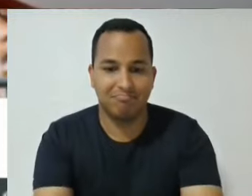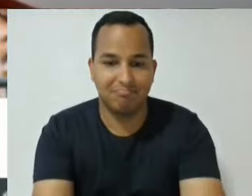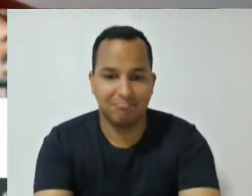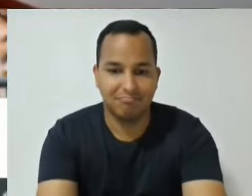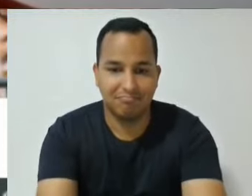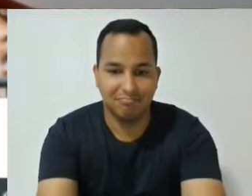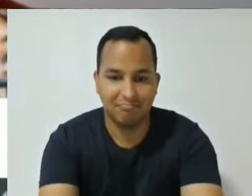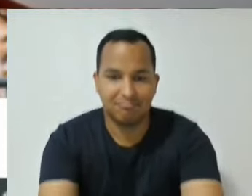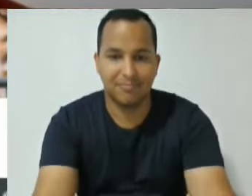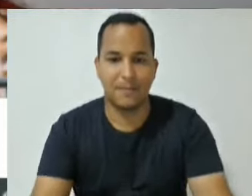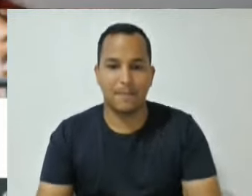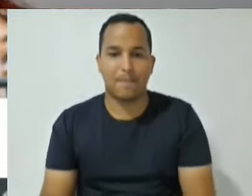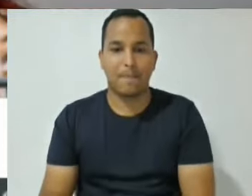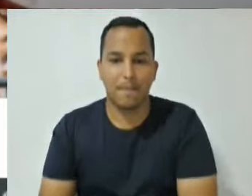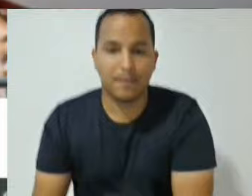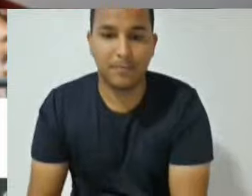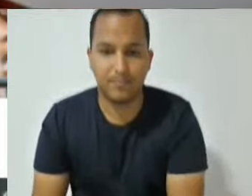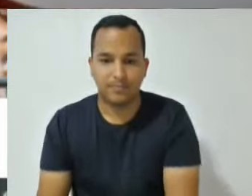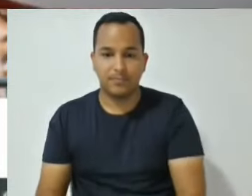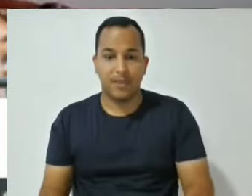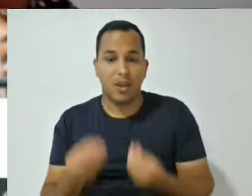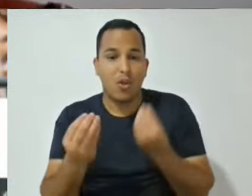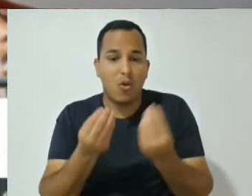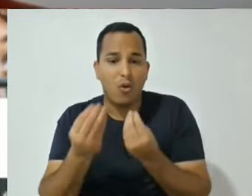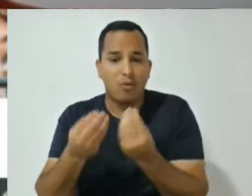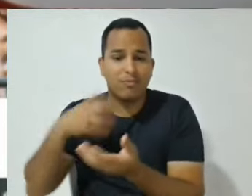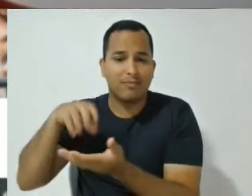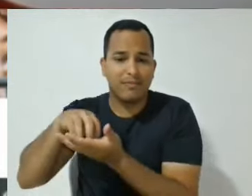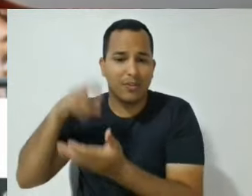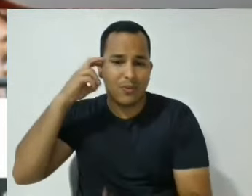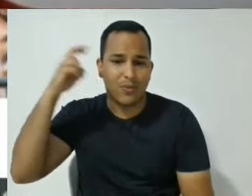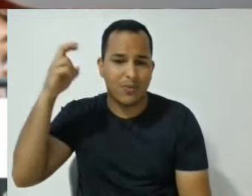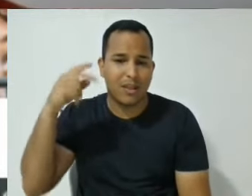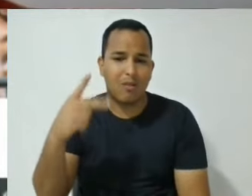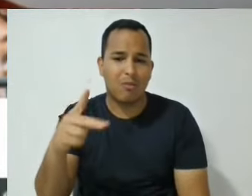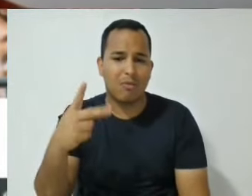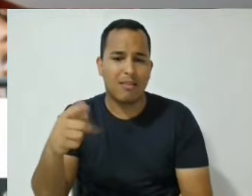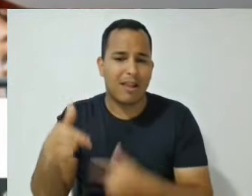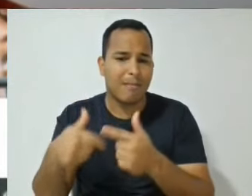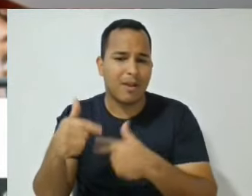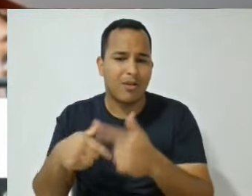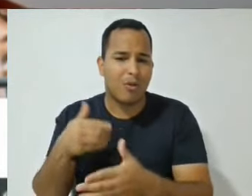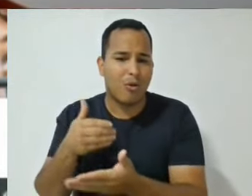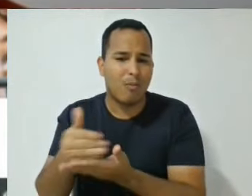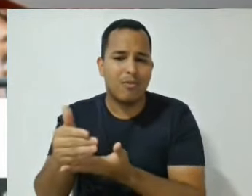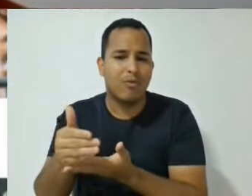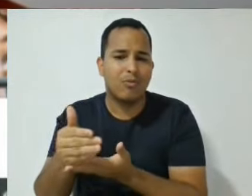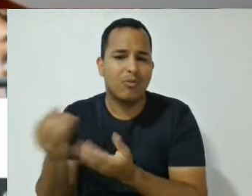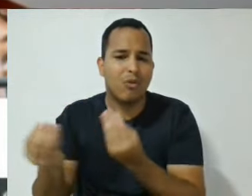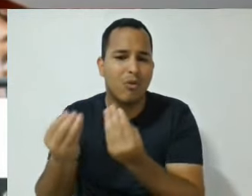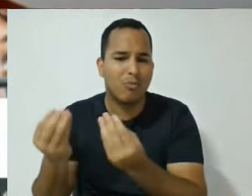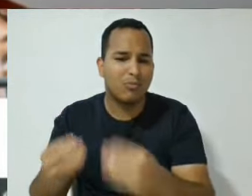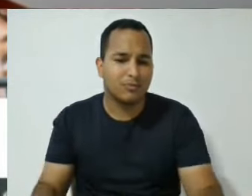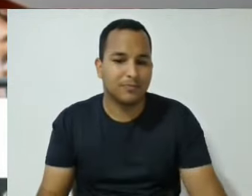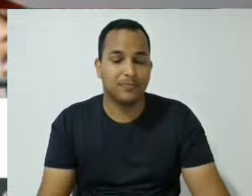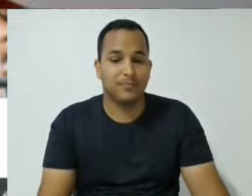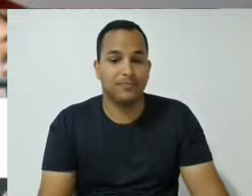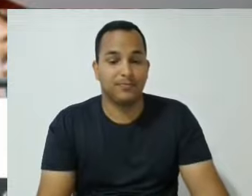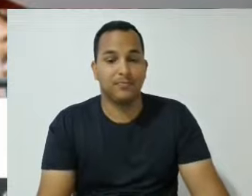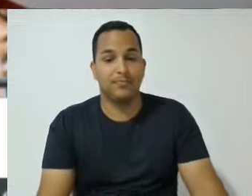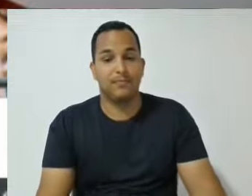Marcela, e como que era o Centro Cultural São Bernardo? Quando você começou a trabalhar lá? Conta para gente. Olha, eu